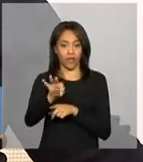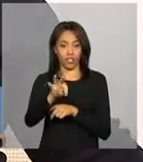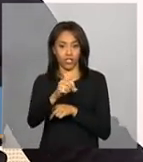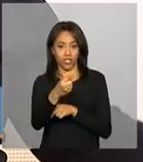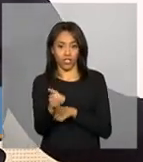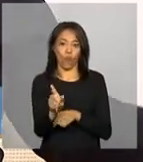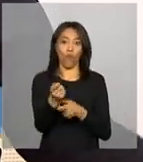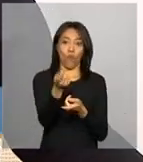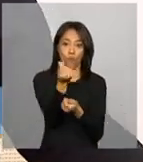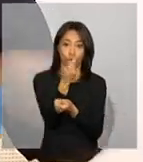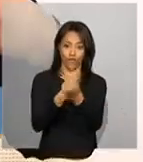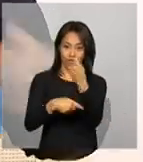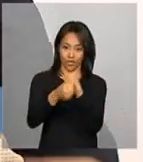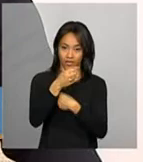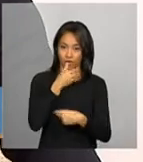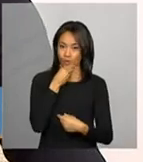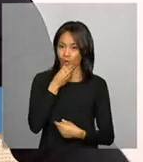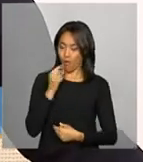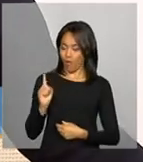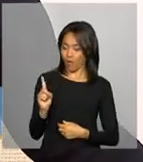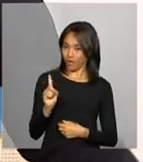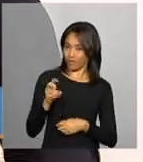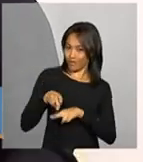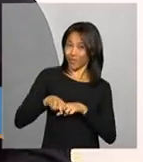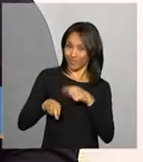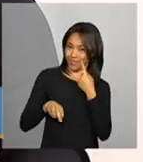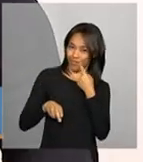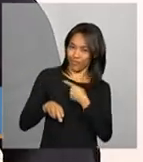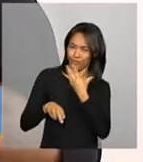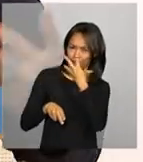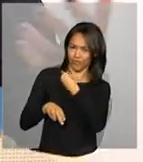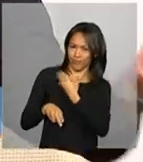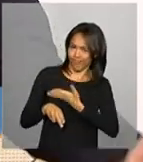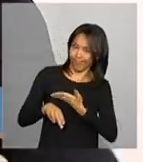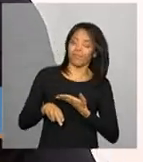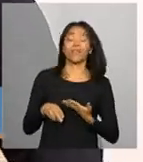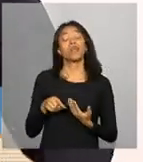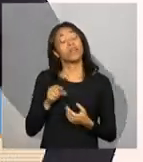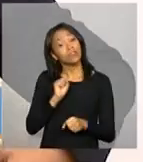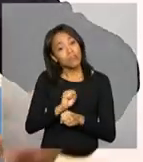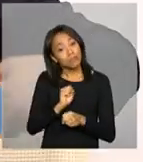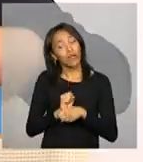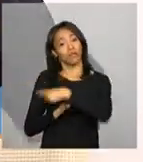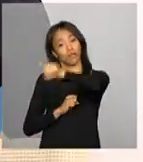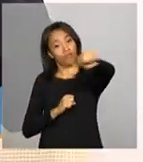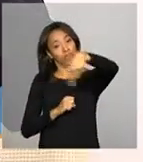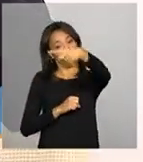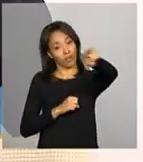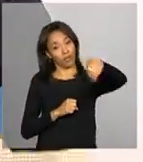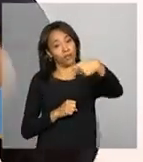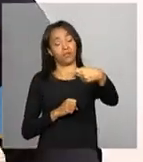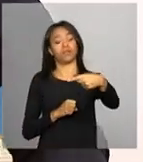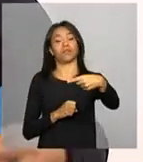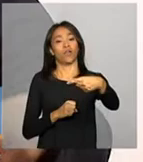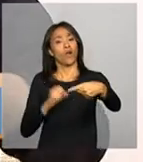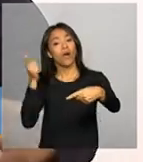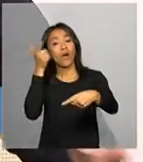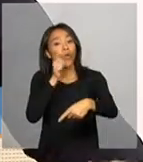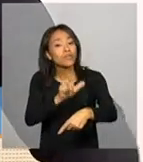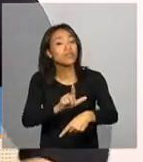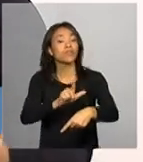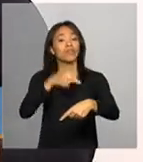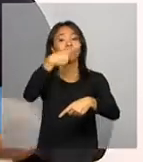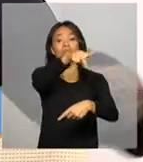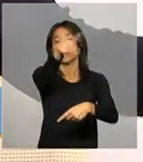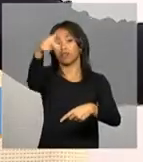tava aqui vocês viram super elegante hoje todo bonitão aqui então eu espero que você está bem consigam